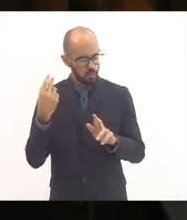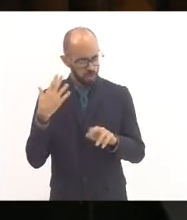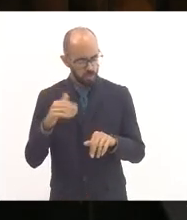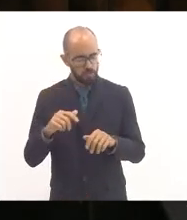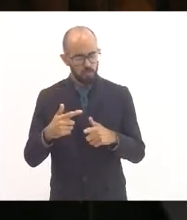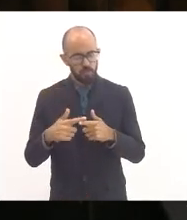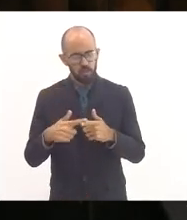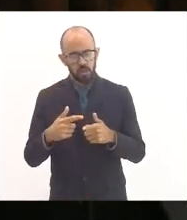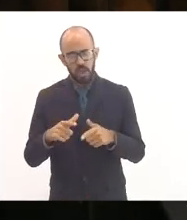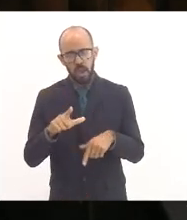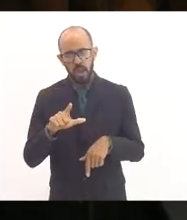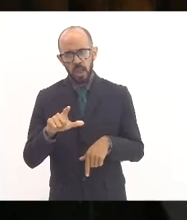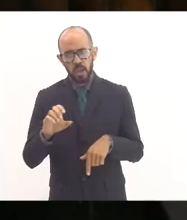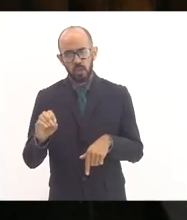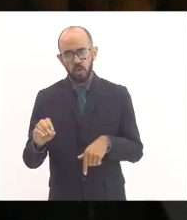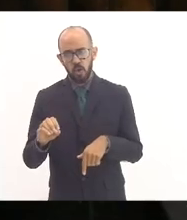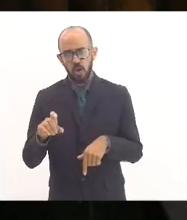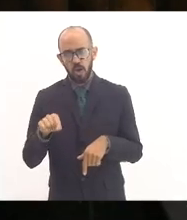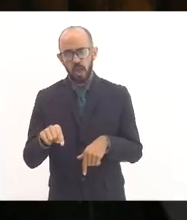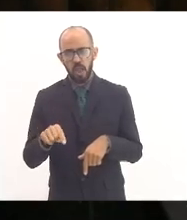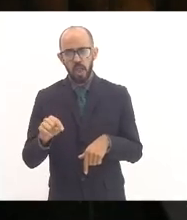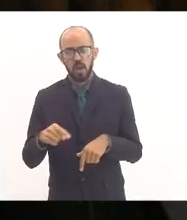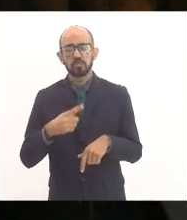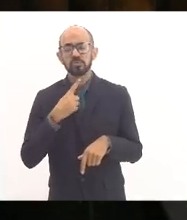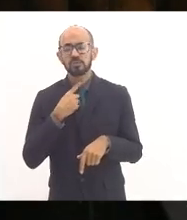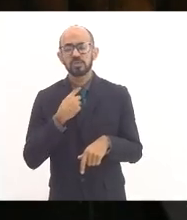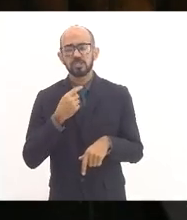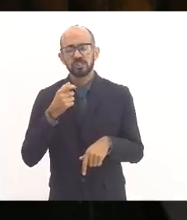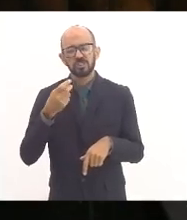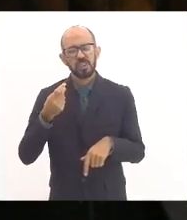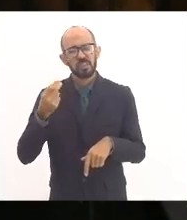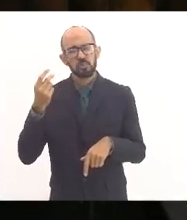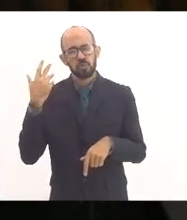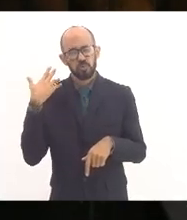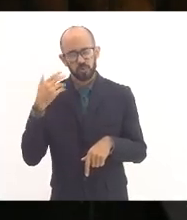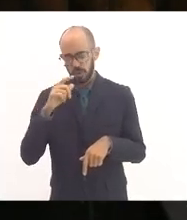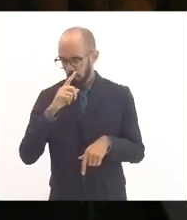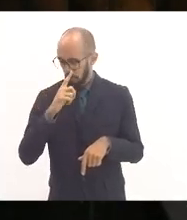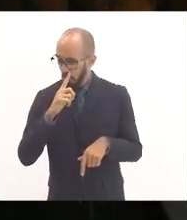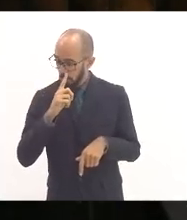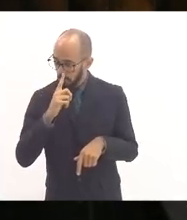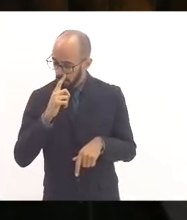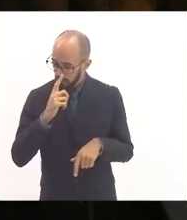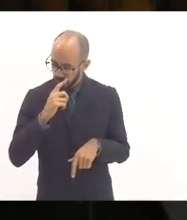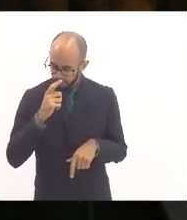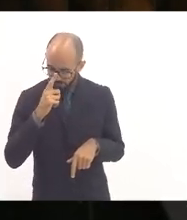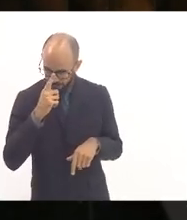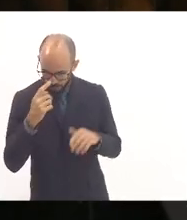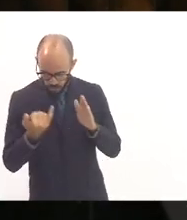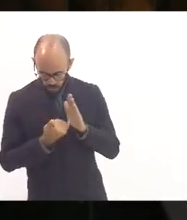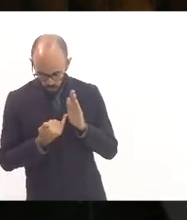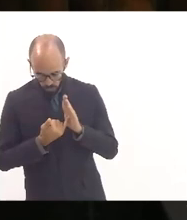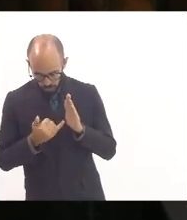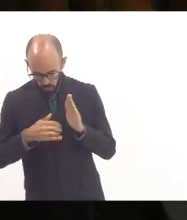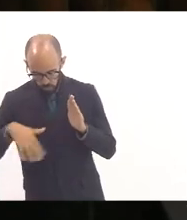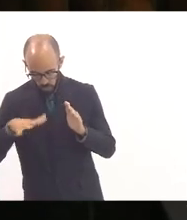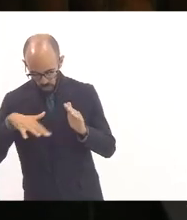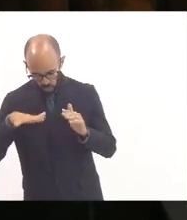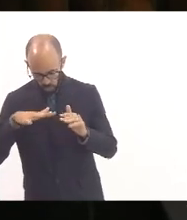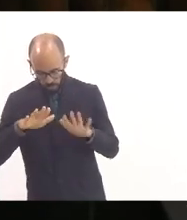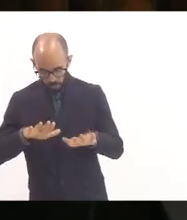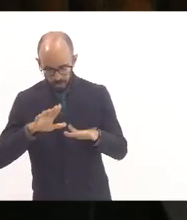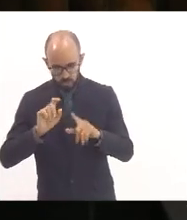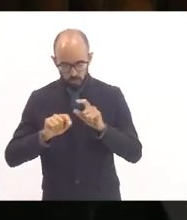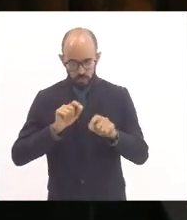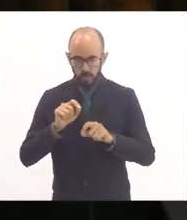aí ó é uma sem antigo né muito antigo todos os policiais civis da instituição como toda né E aí